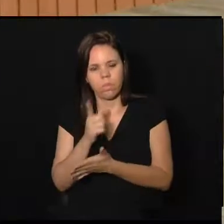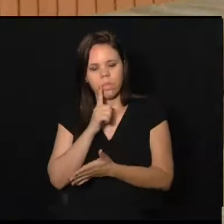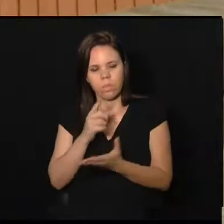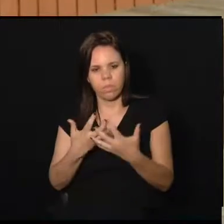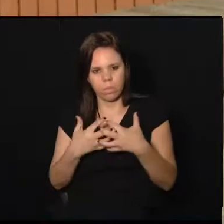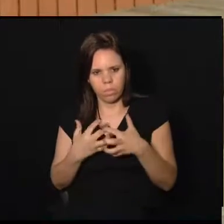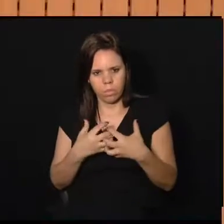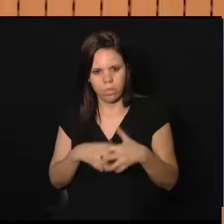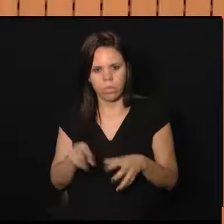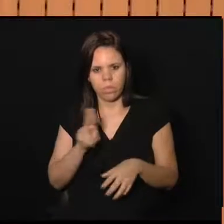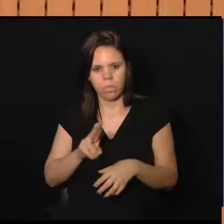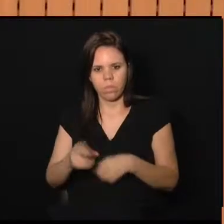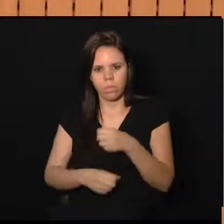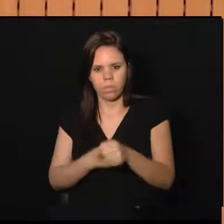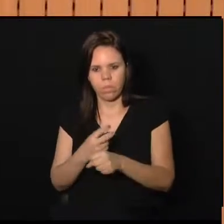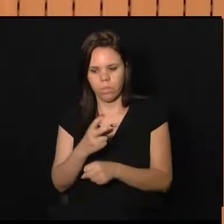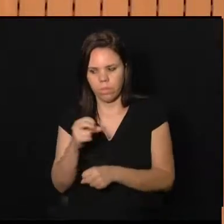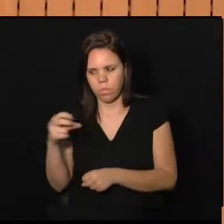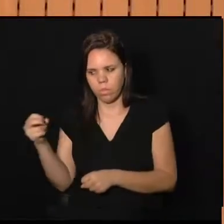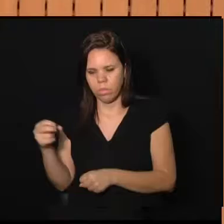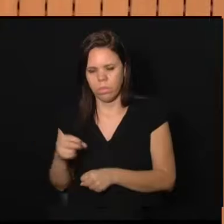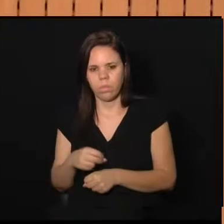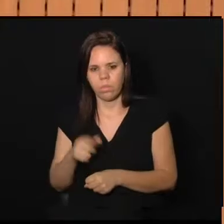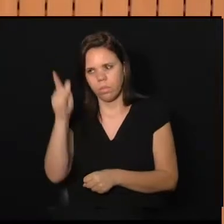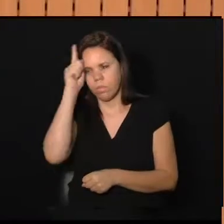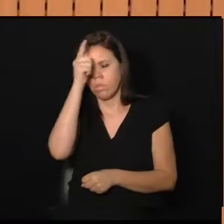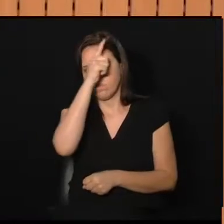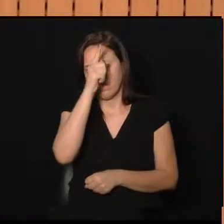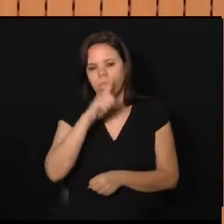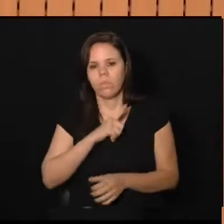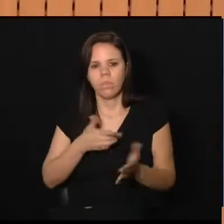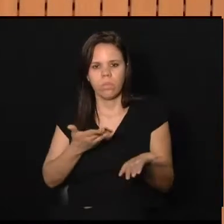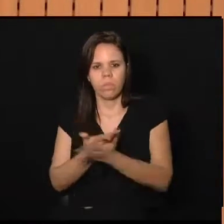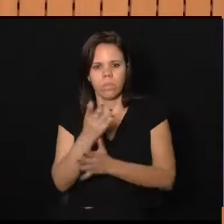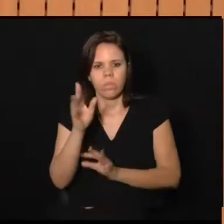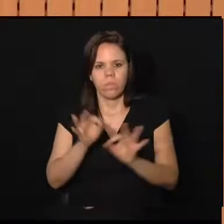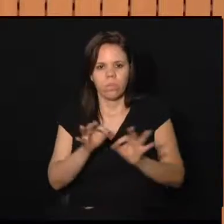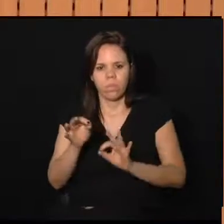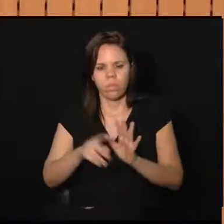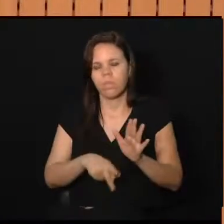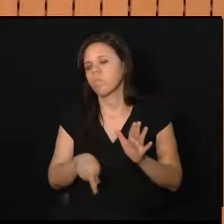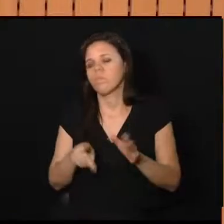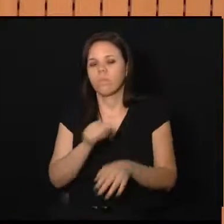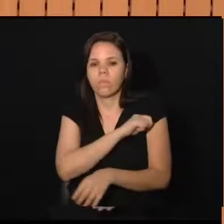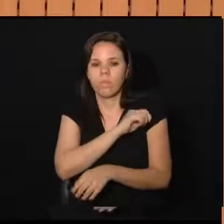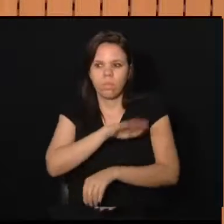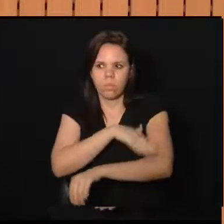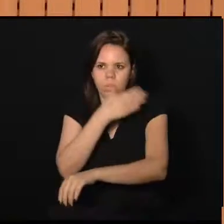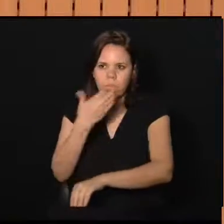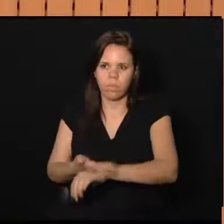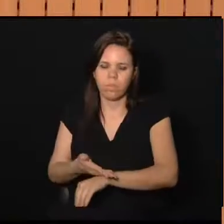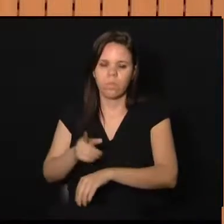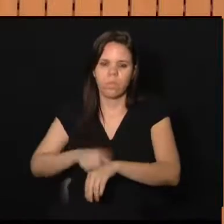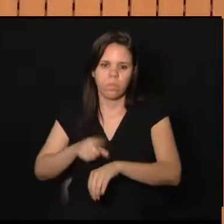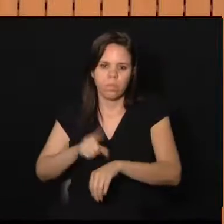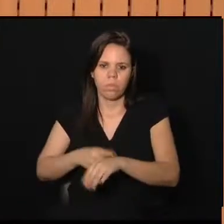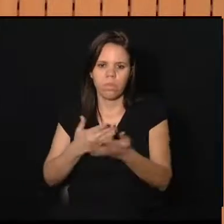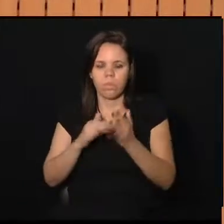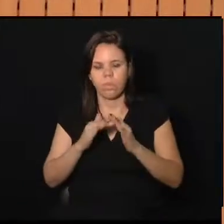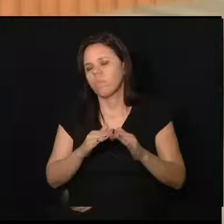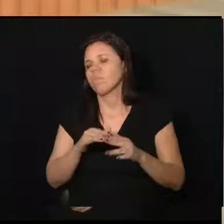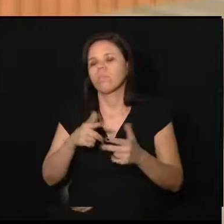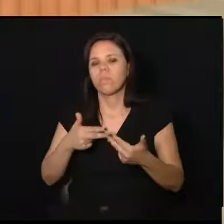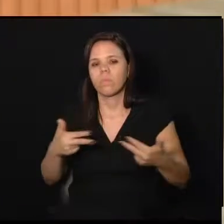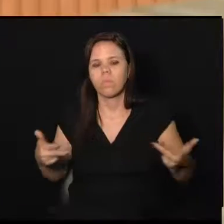funcionamento a partir do ano que vem. Para Gustavo Peta, com a aprovação do projeto, o aluno ficará mais tempo na escola realizando outras